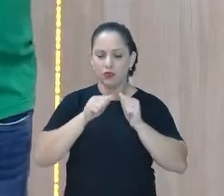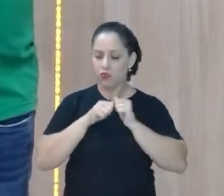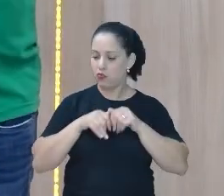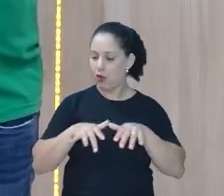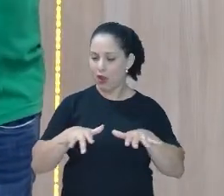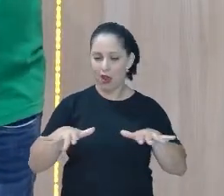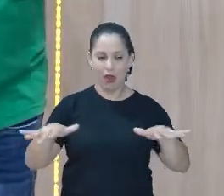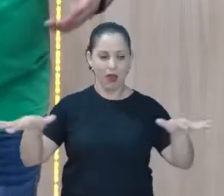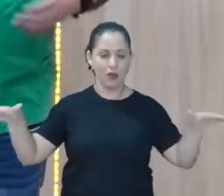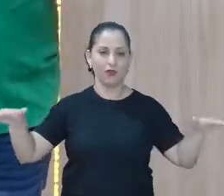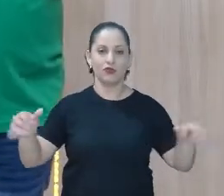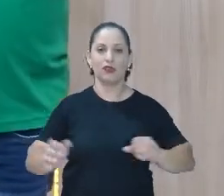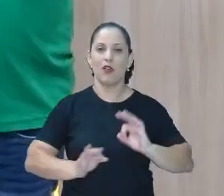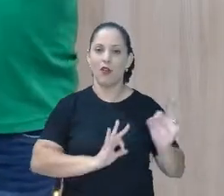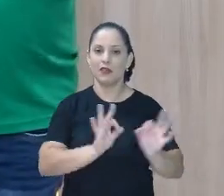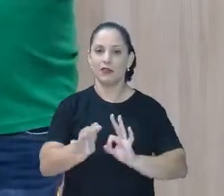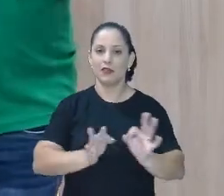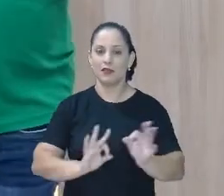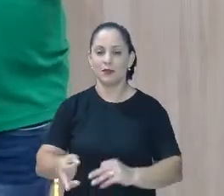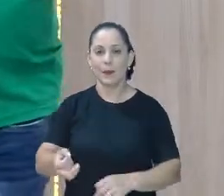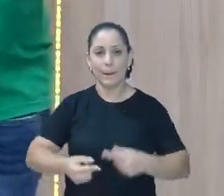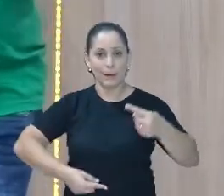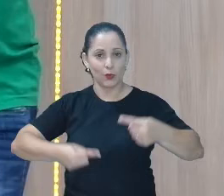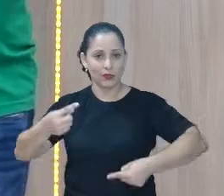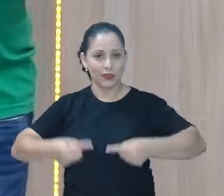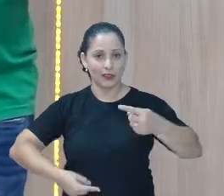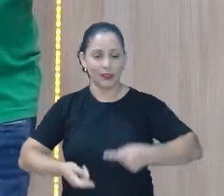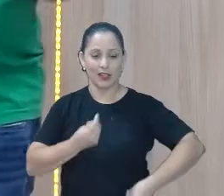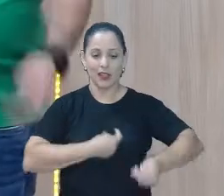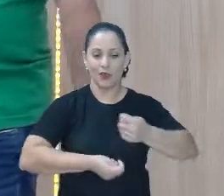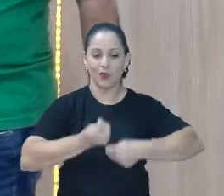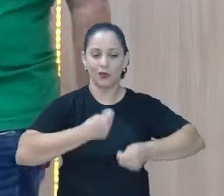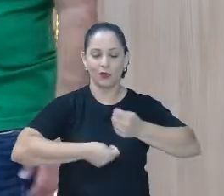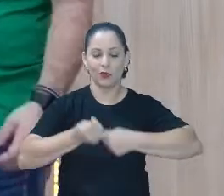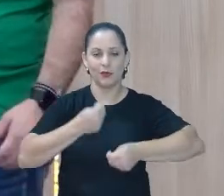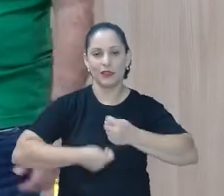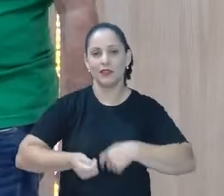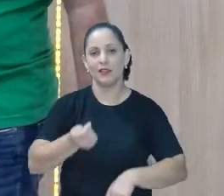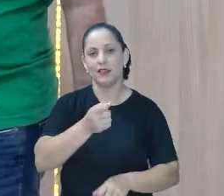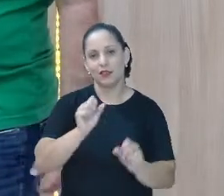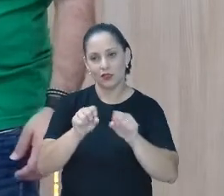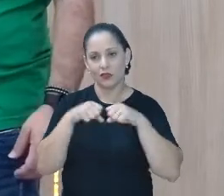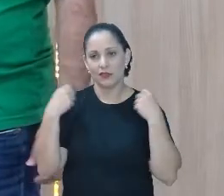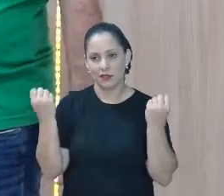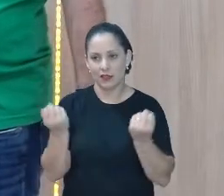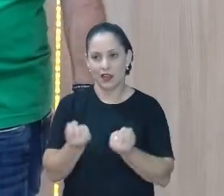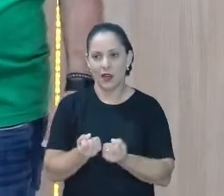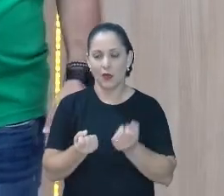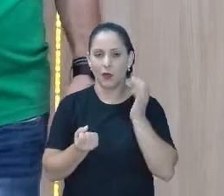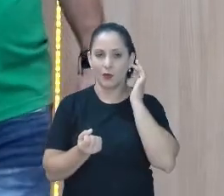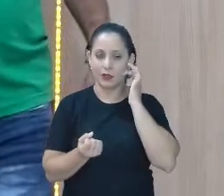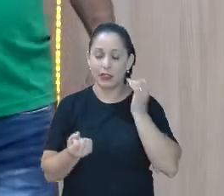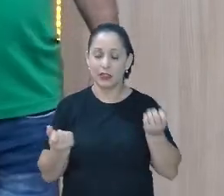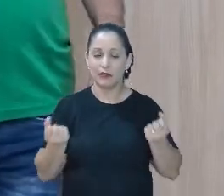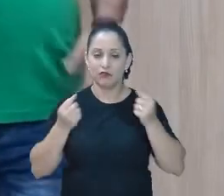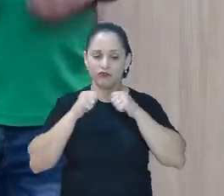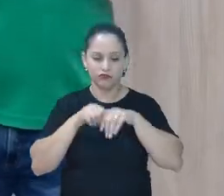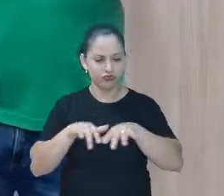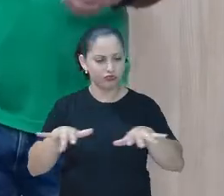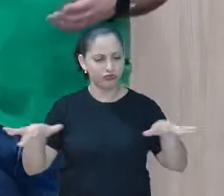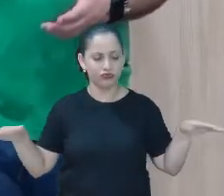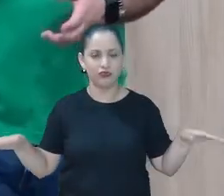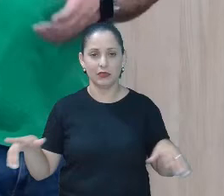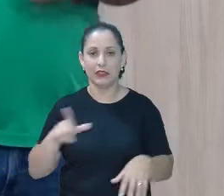sua organização, né, política, econômica, social, chegou à sua expansão territorial máxima, né, ali